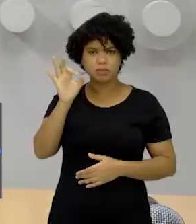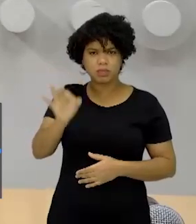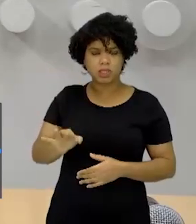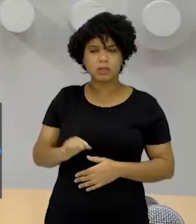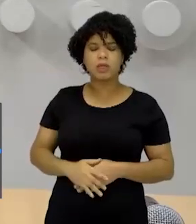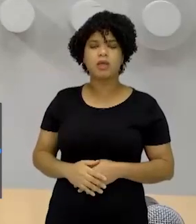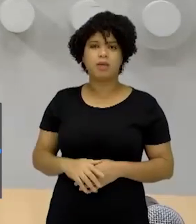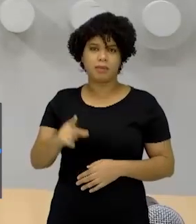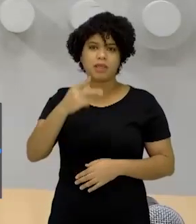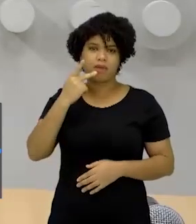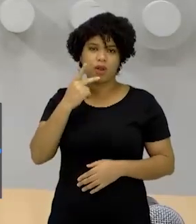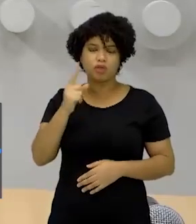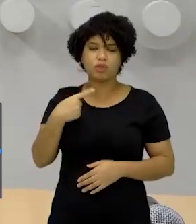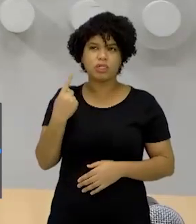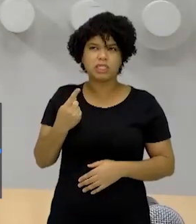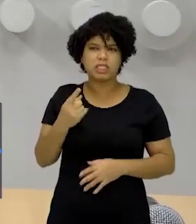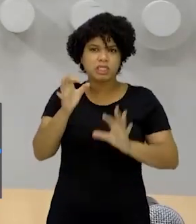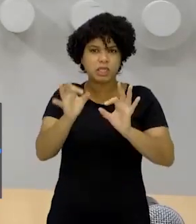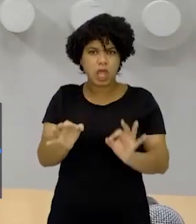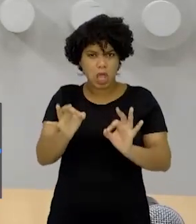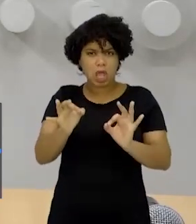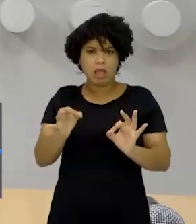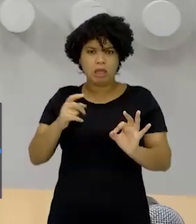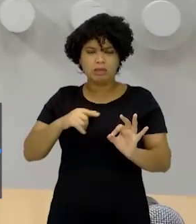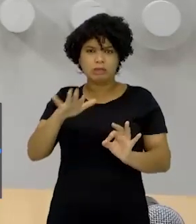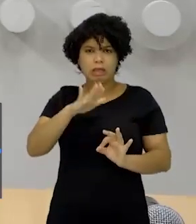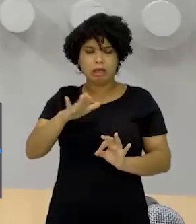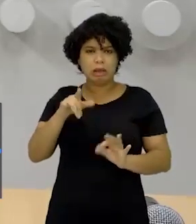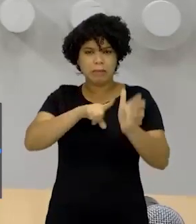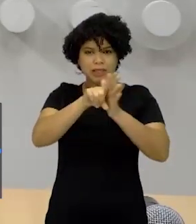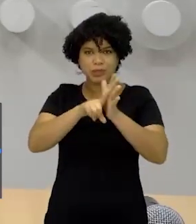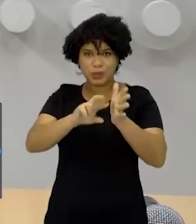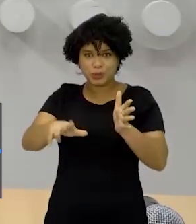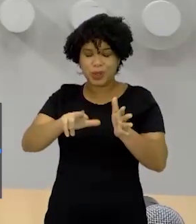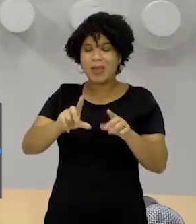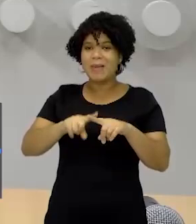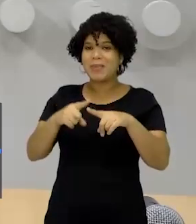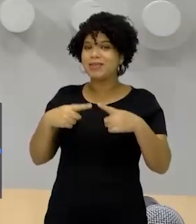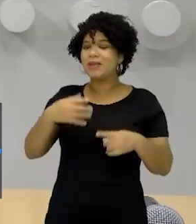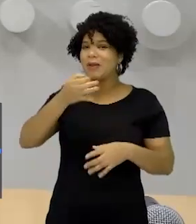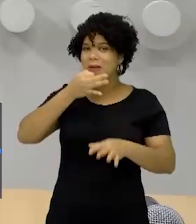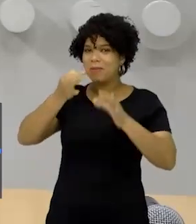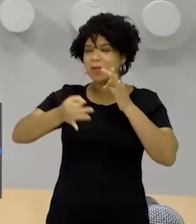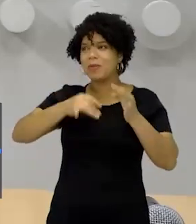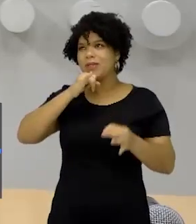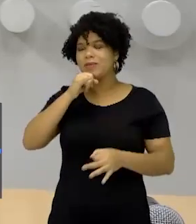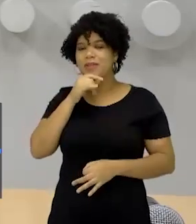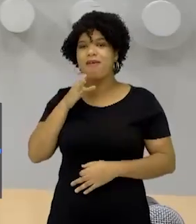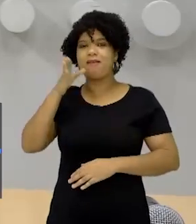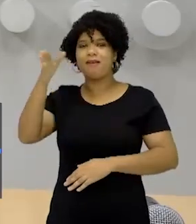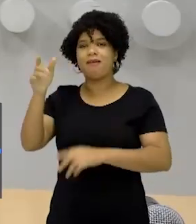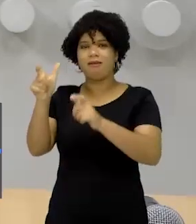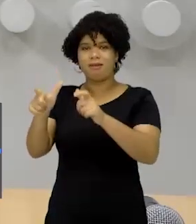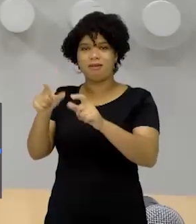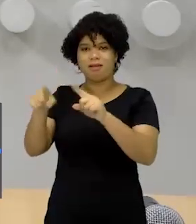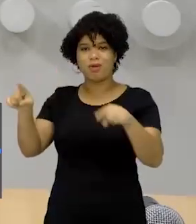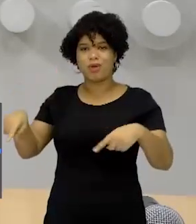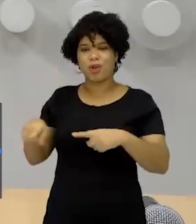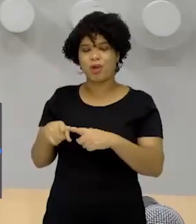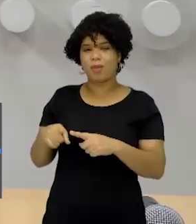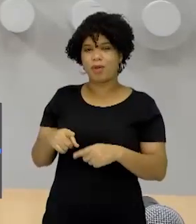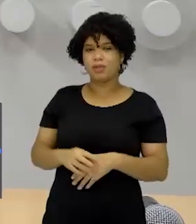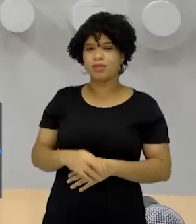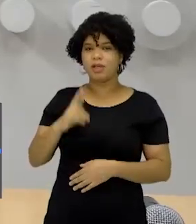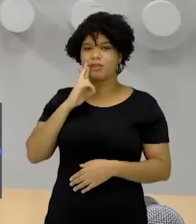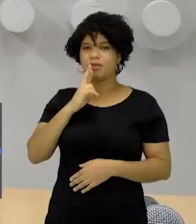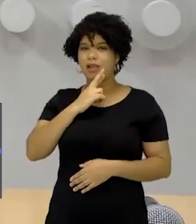bem disse, a gente não é especialista na área, mas eu já ouvi comentários que seria mais ou menos assim, você está num restaurante, almoçando com o crush, mas já está olhando